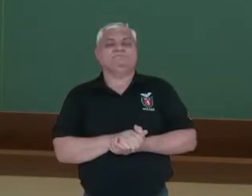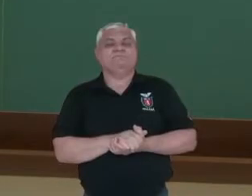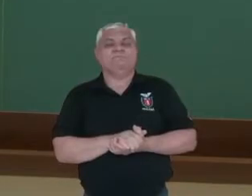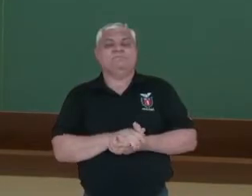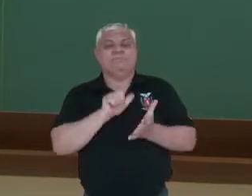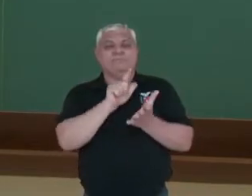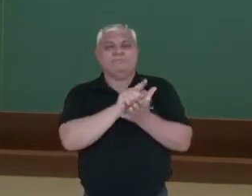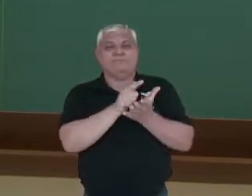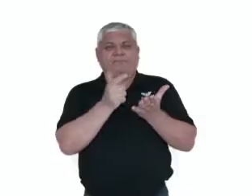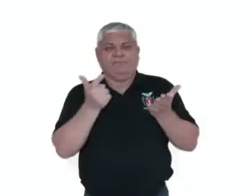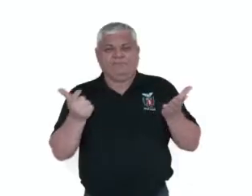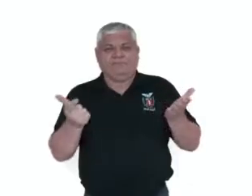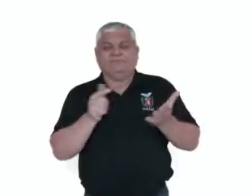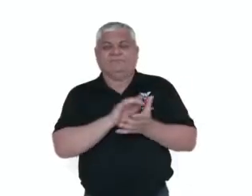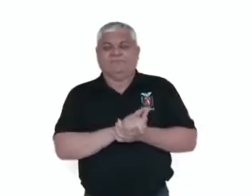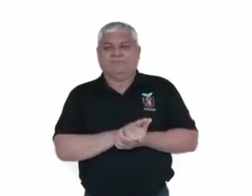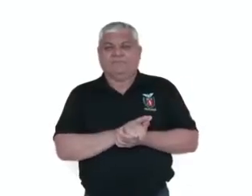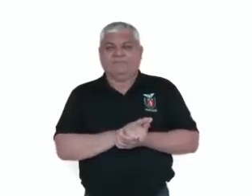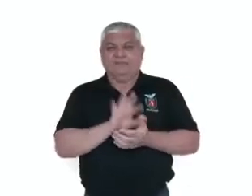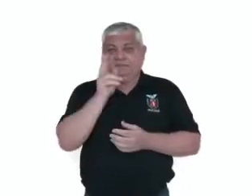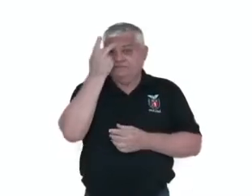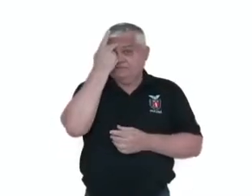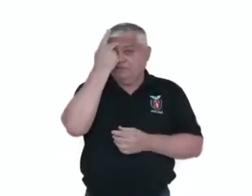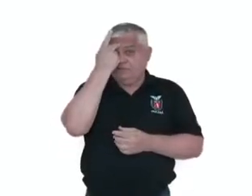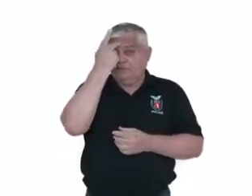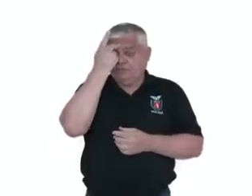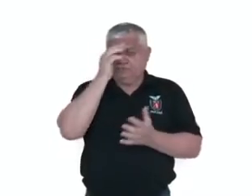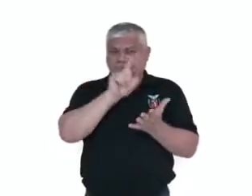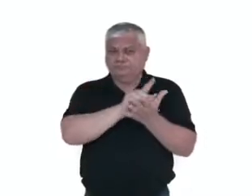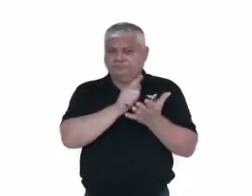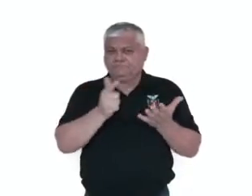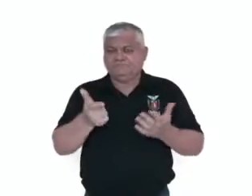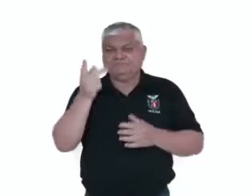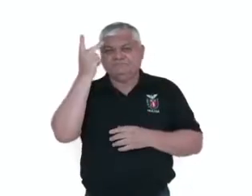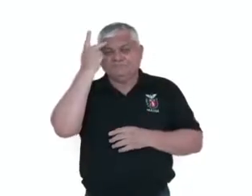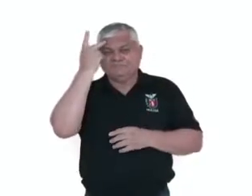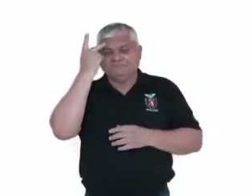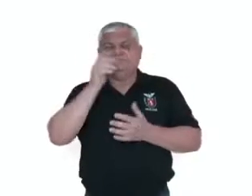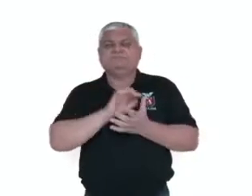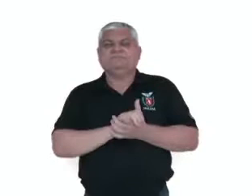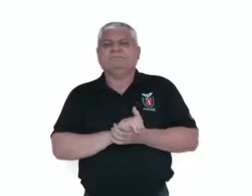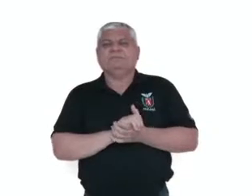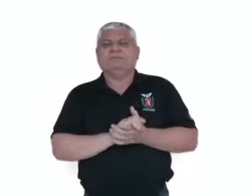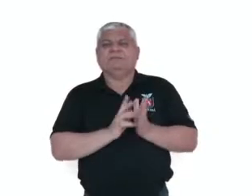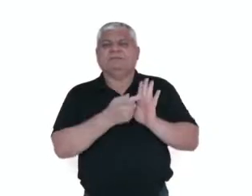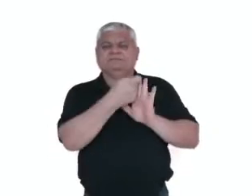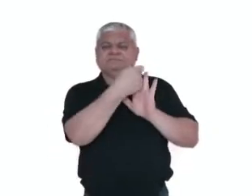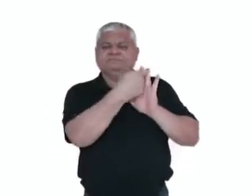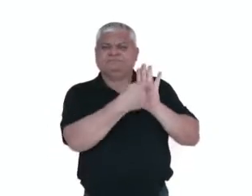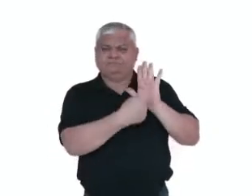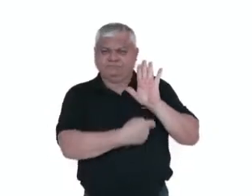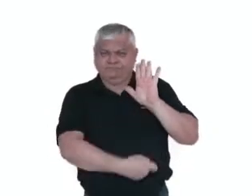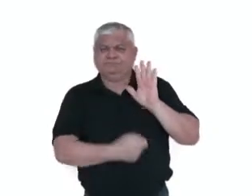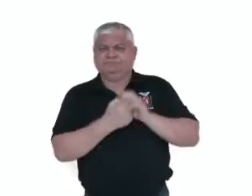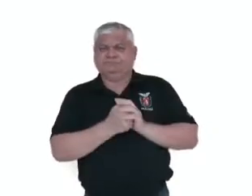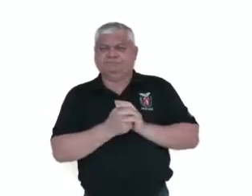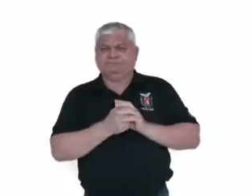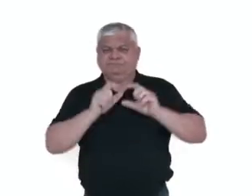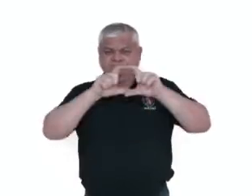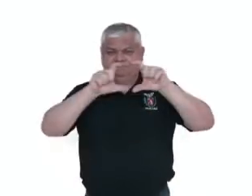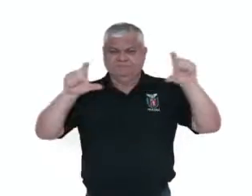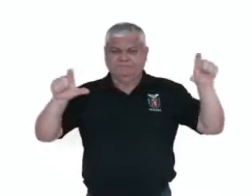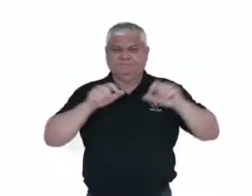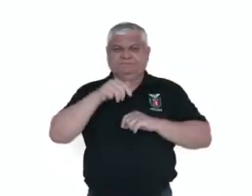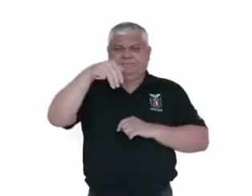vejam lá essa leitura. A Folha de São Paulo. Em relação à matéria publicada no caderno Mercado, em